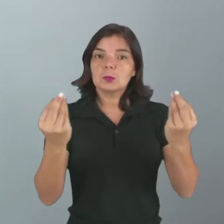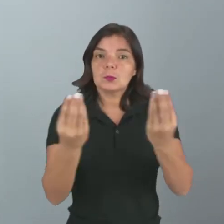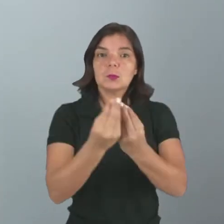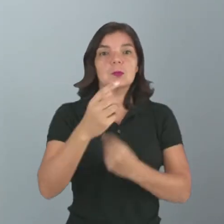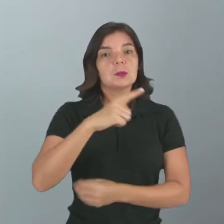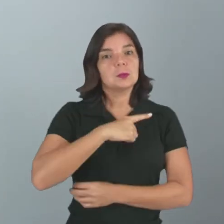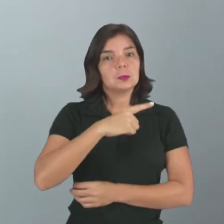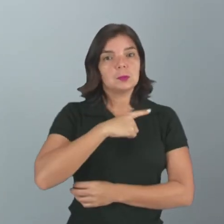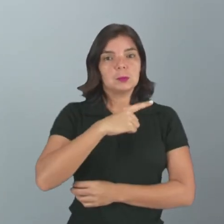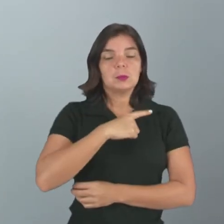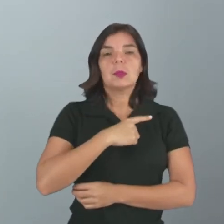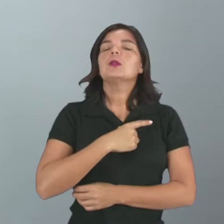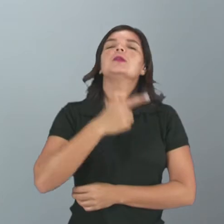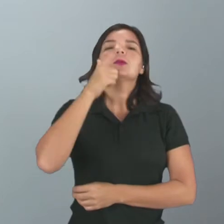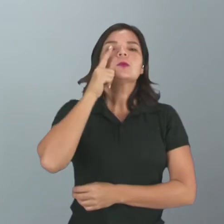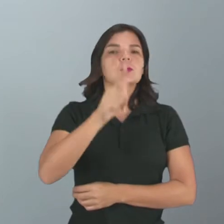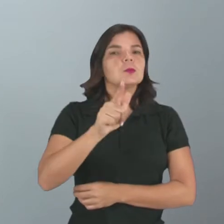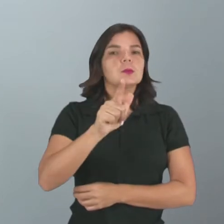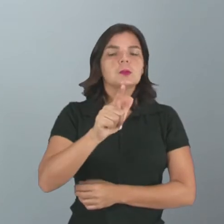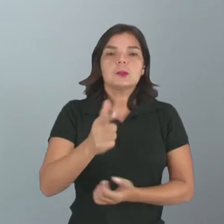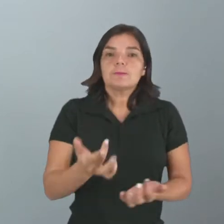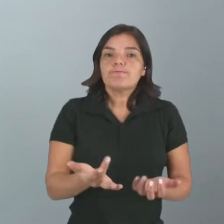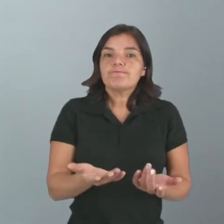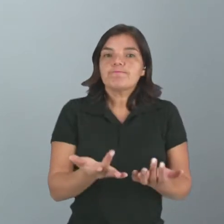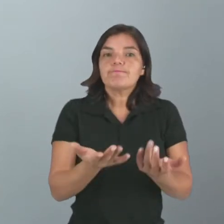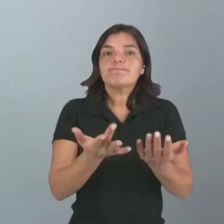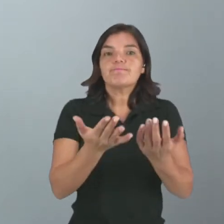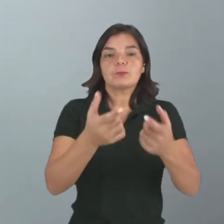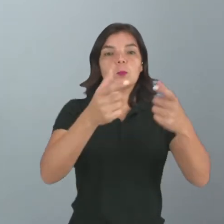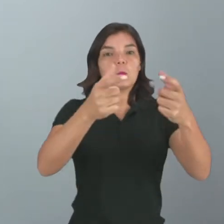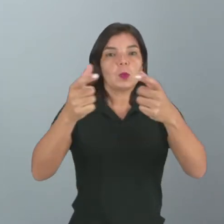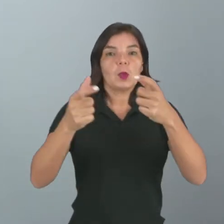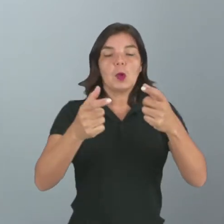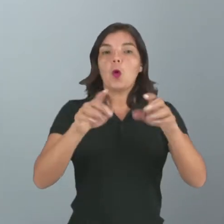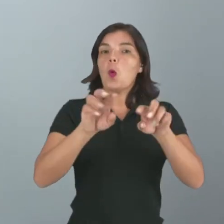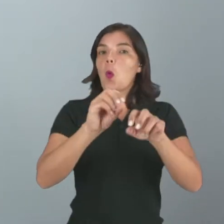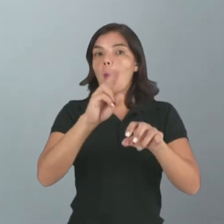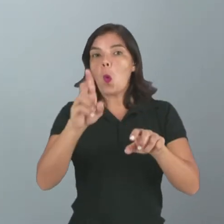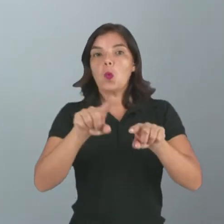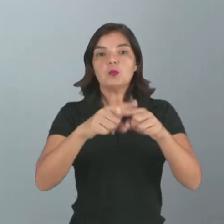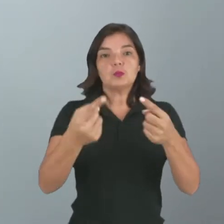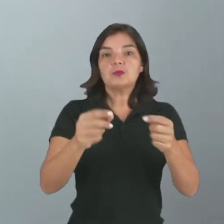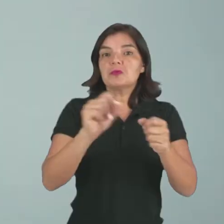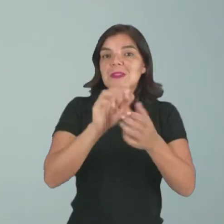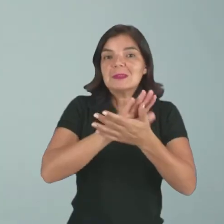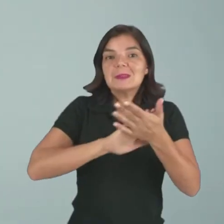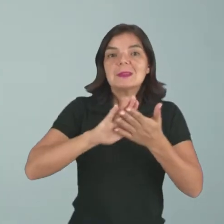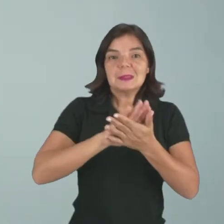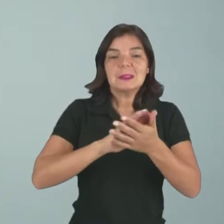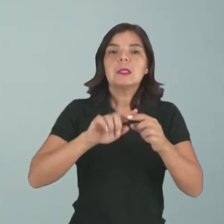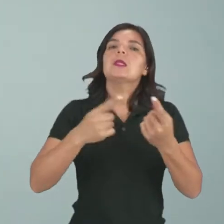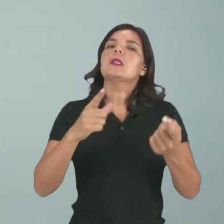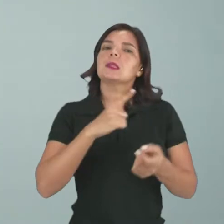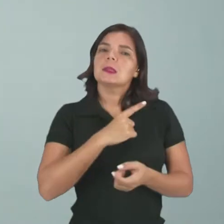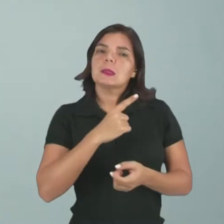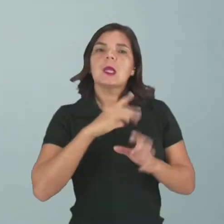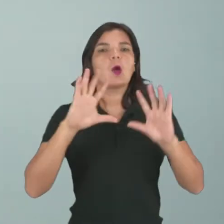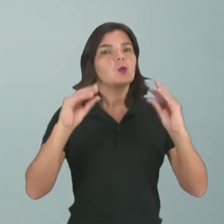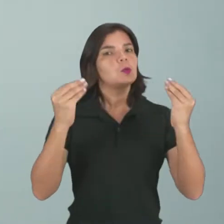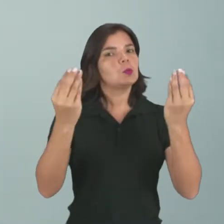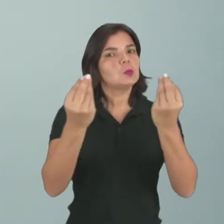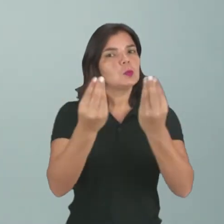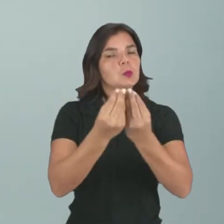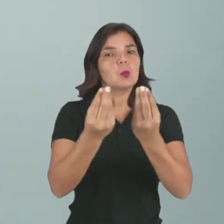existem substâncias que conseguem flutuar em um determinado ambiente, outras que não fazem isso, tá? E eu tenho também aquelas substâncias que